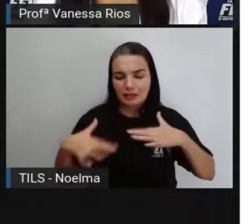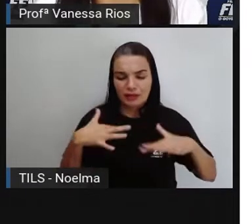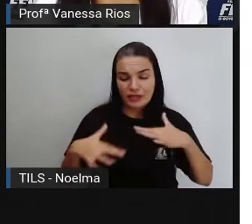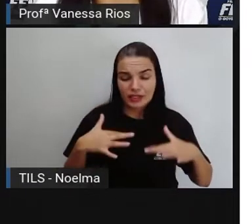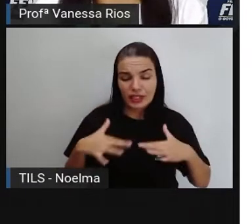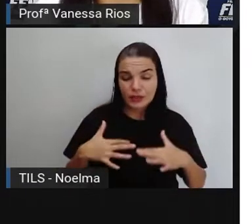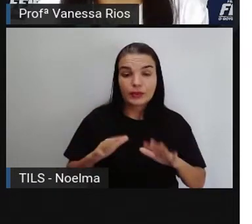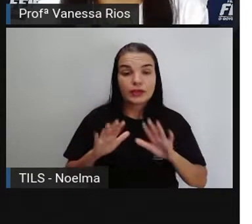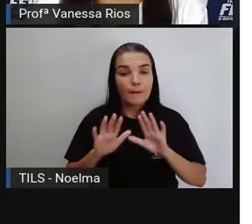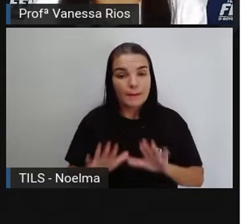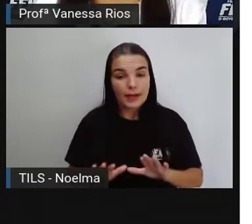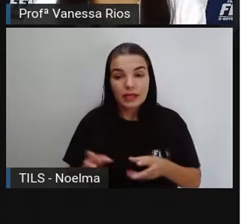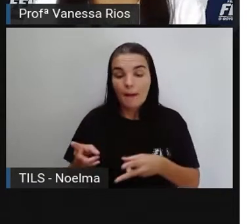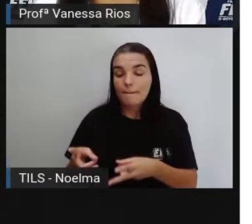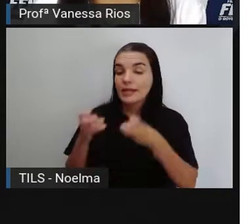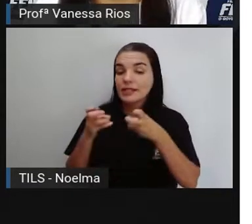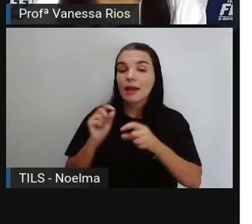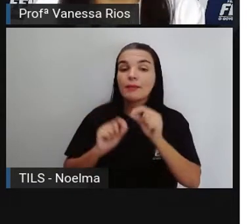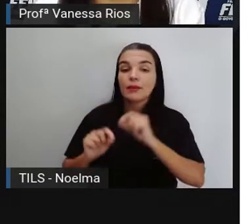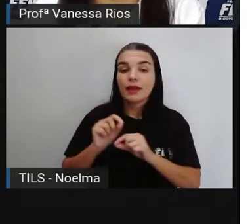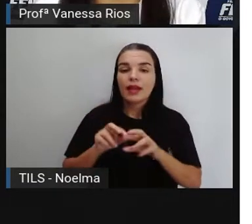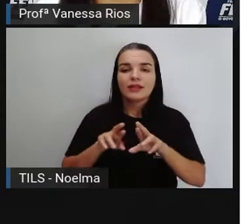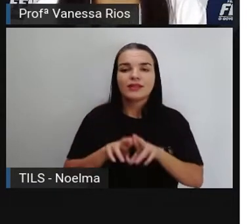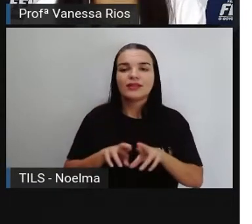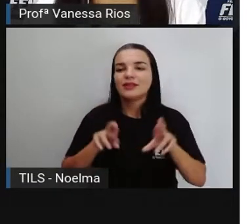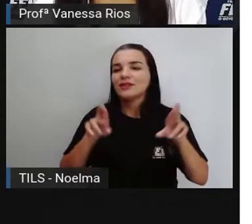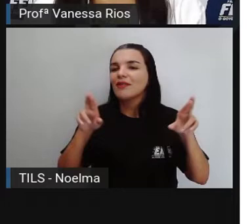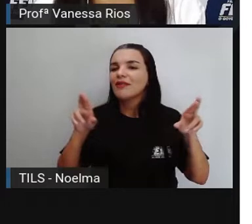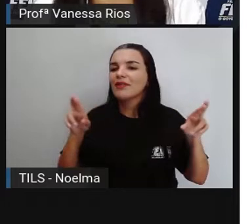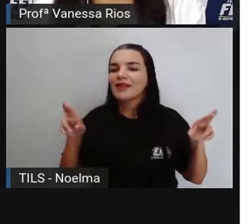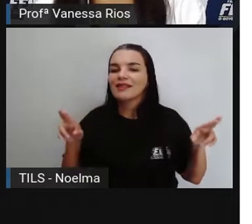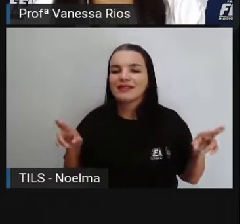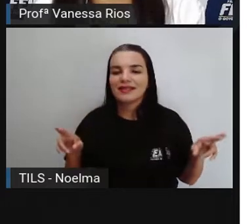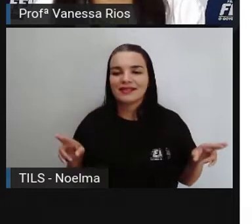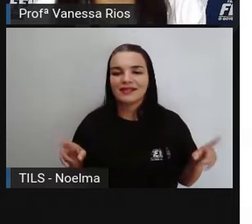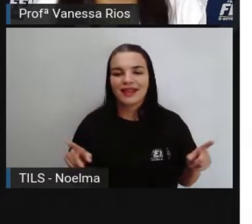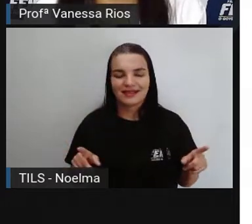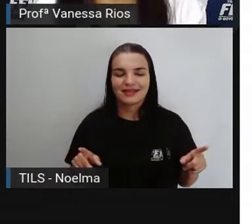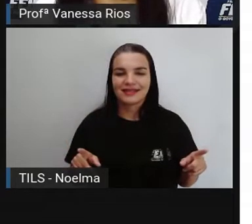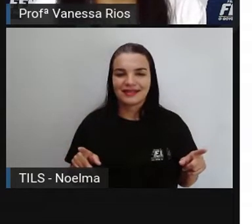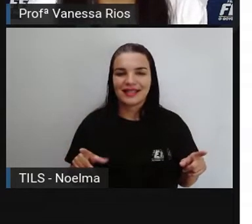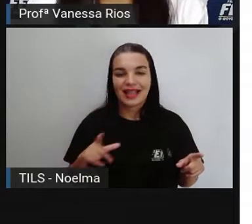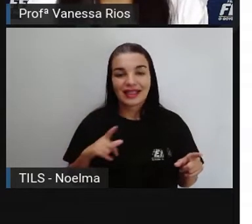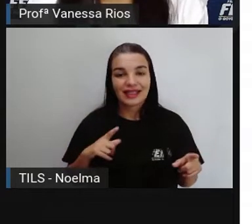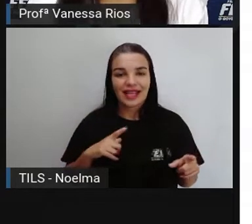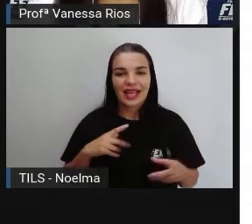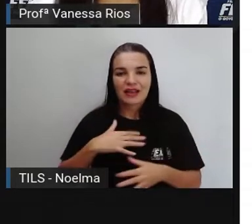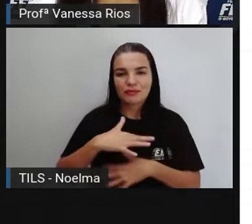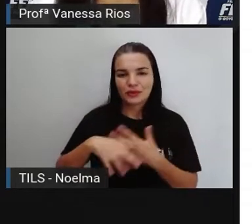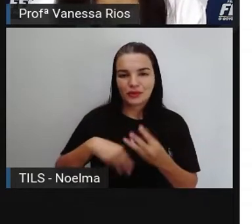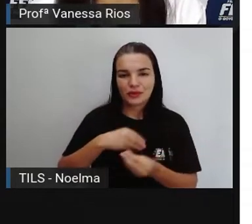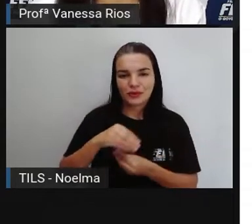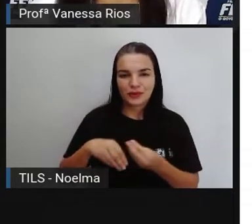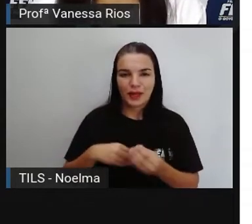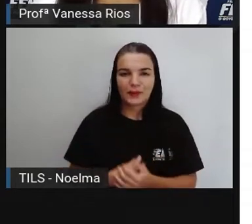mas a gente percebe a diversidade compondo aí justamente essa mistura.